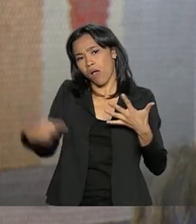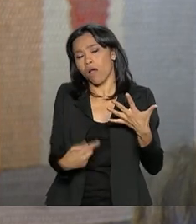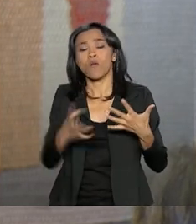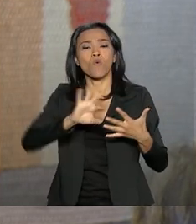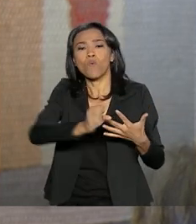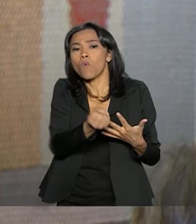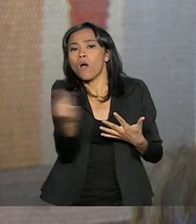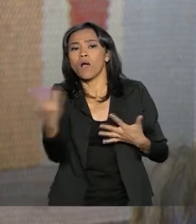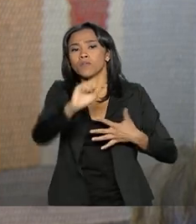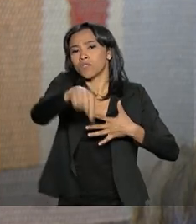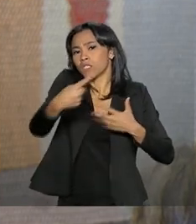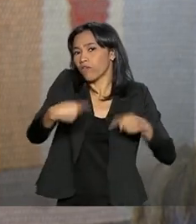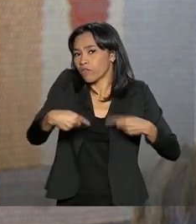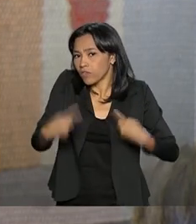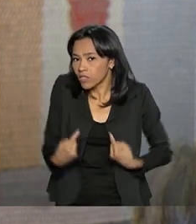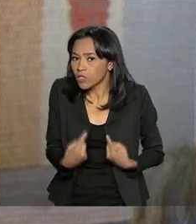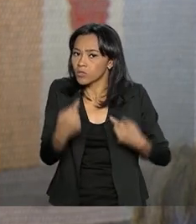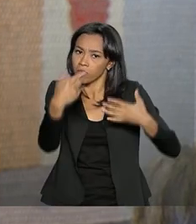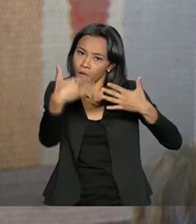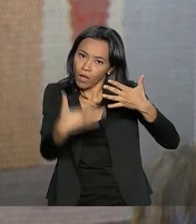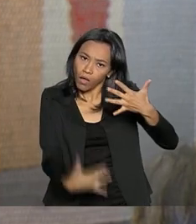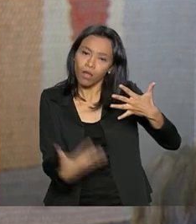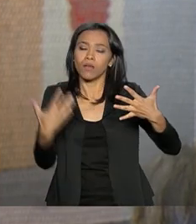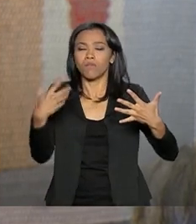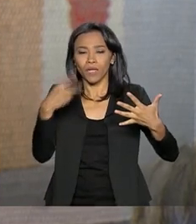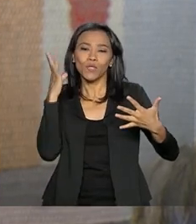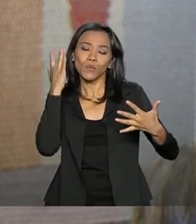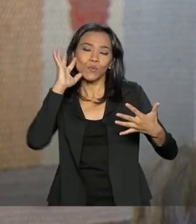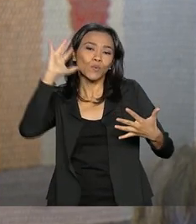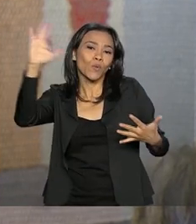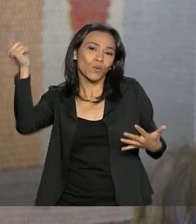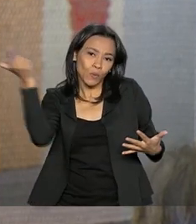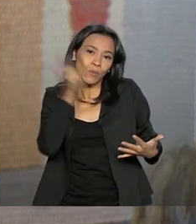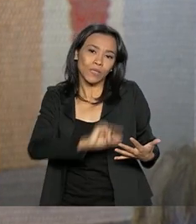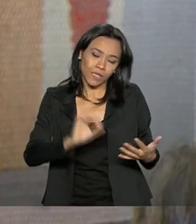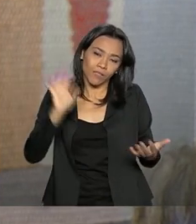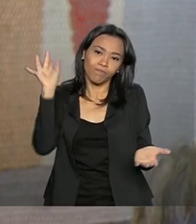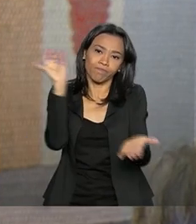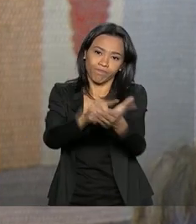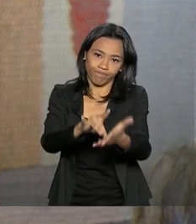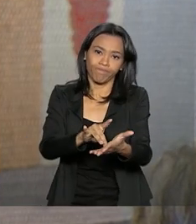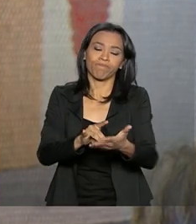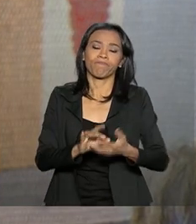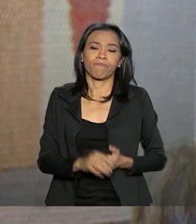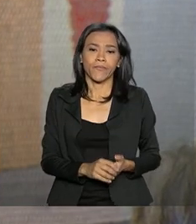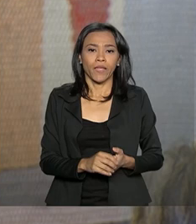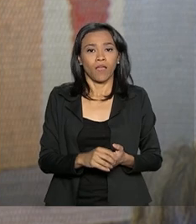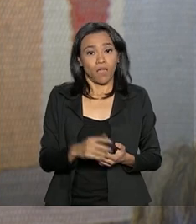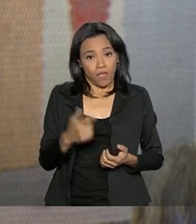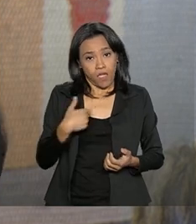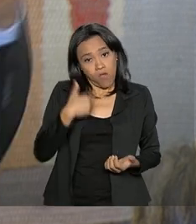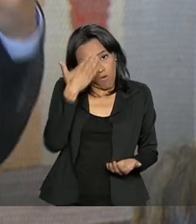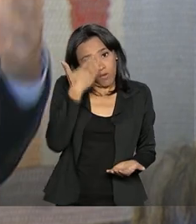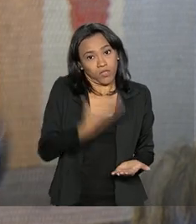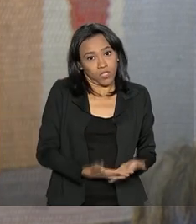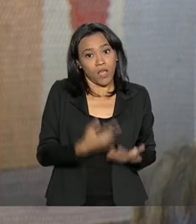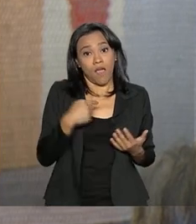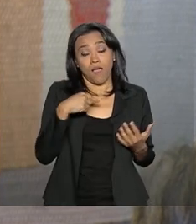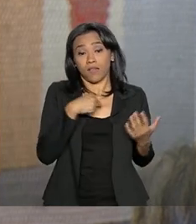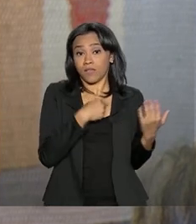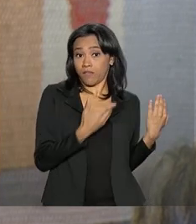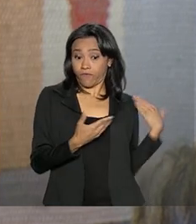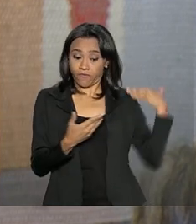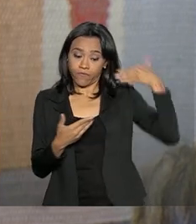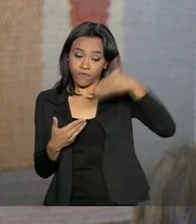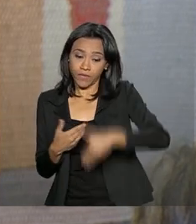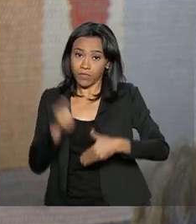desafios que devem ser enfrentados para que esses sonhos se tornem realidade. Então, confiando que esta viagem é o